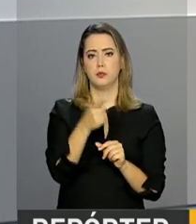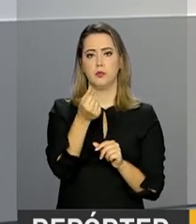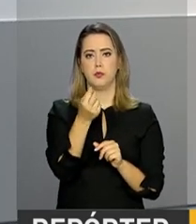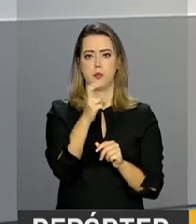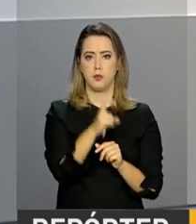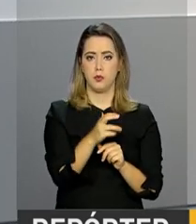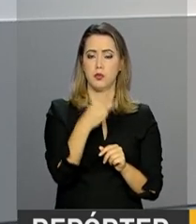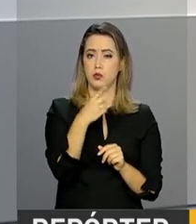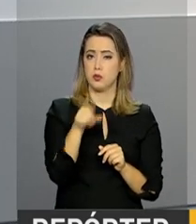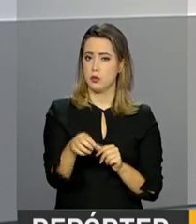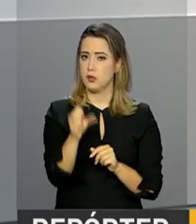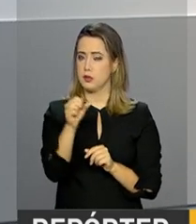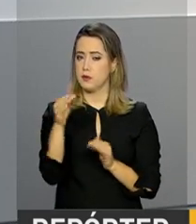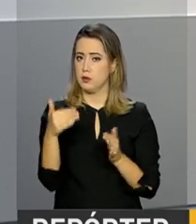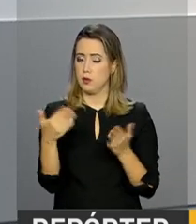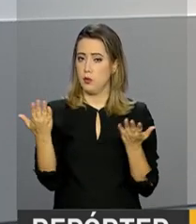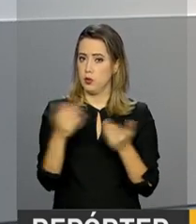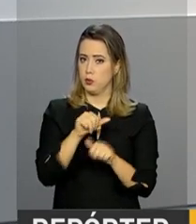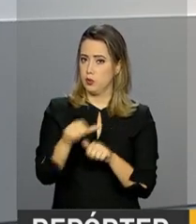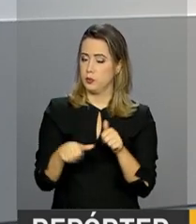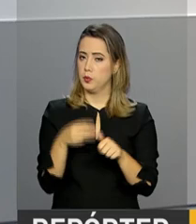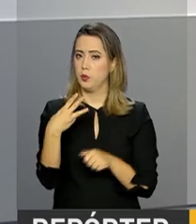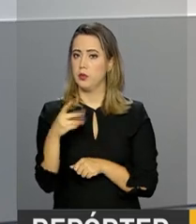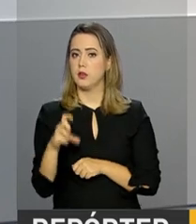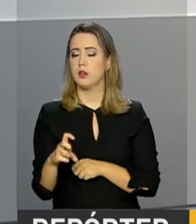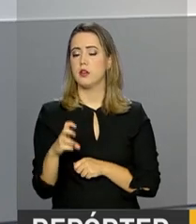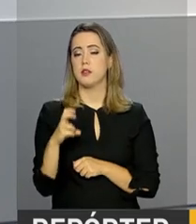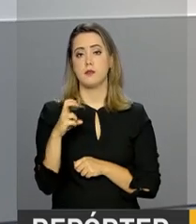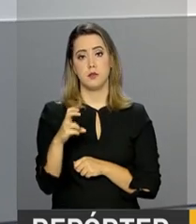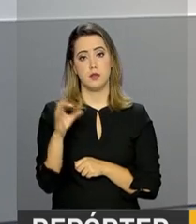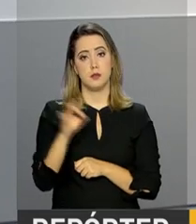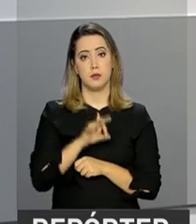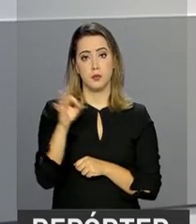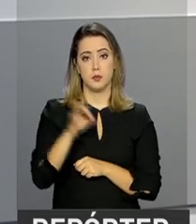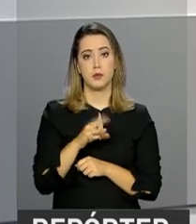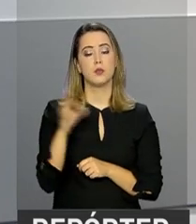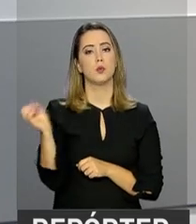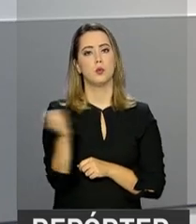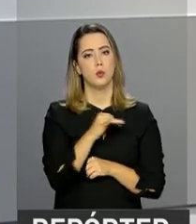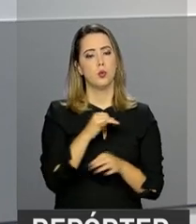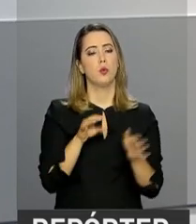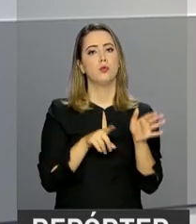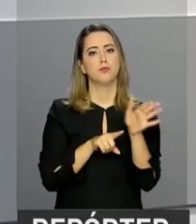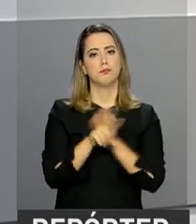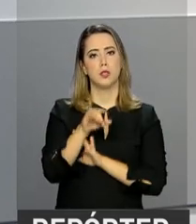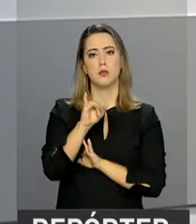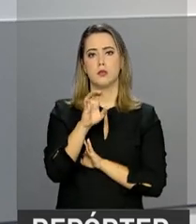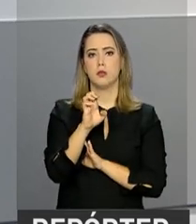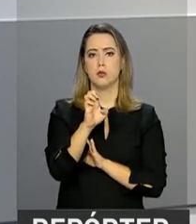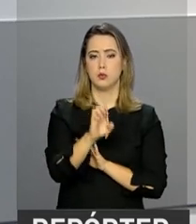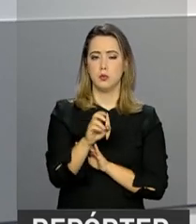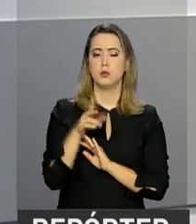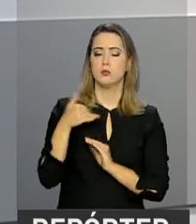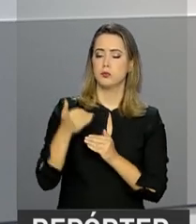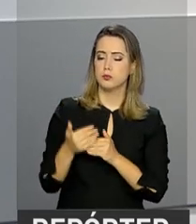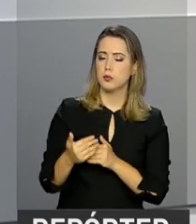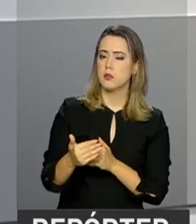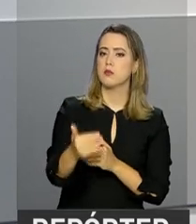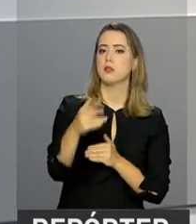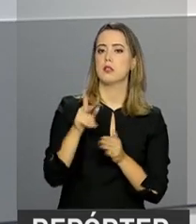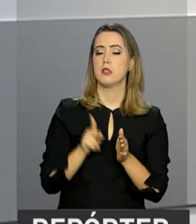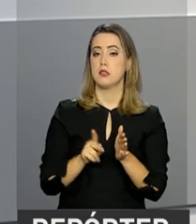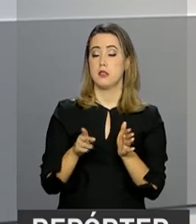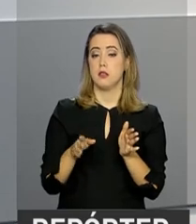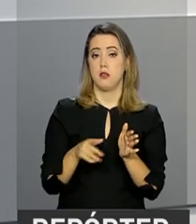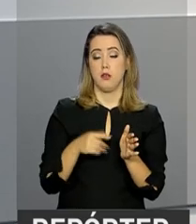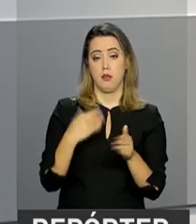para 3,5%. O novo índice foi divulgado hoje pelo IBGE, que periodicamente revisa os números a fim de apresentar um resultado